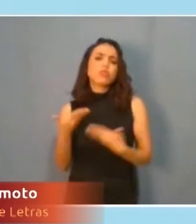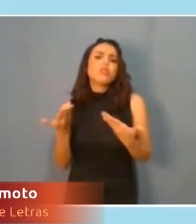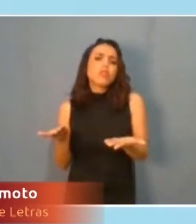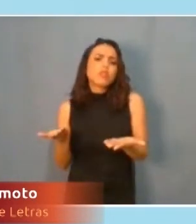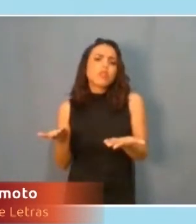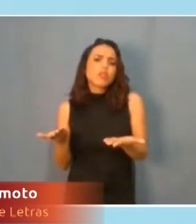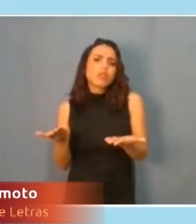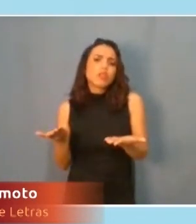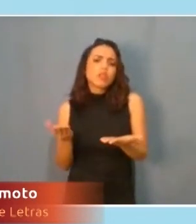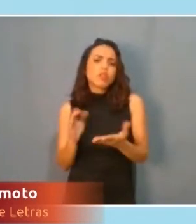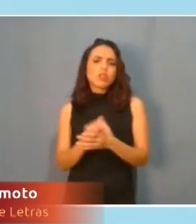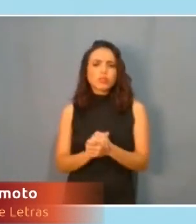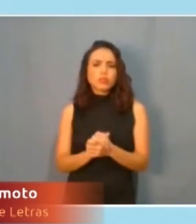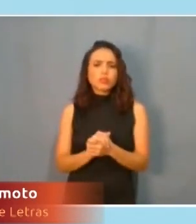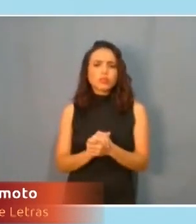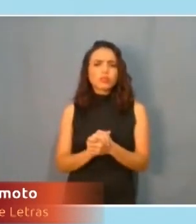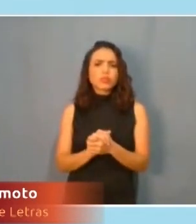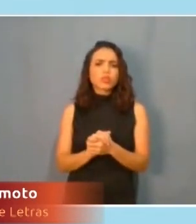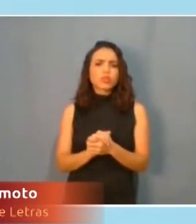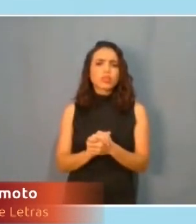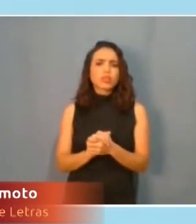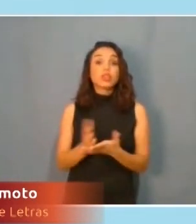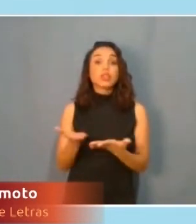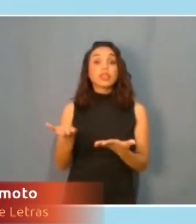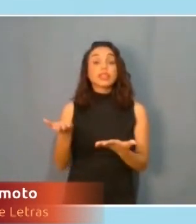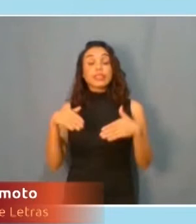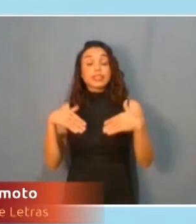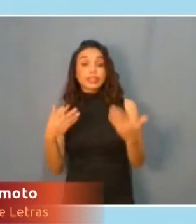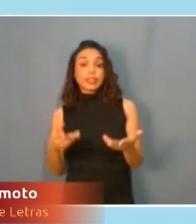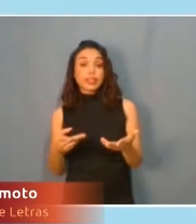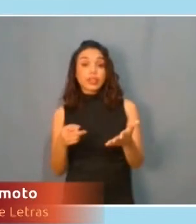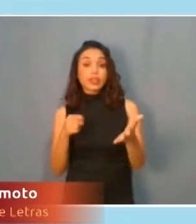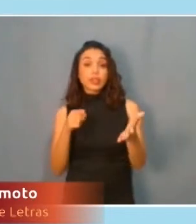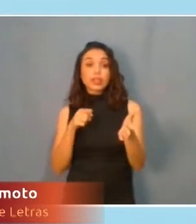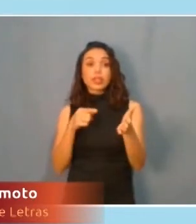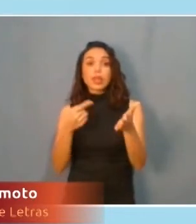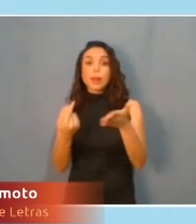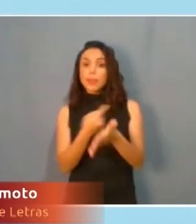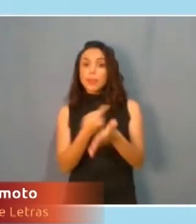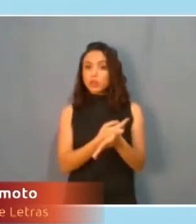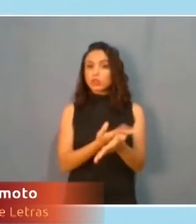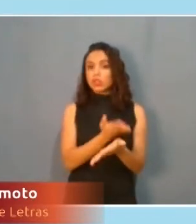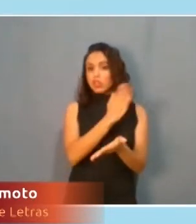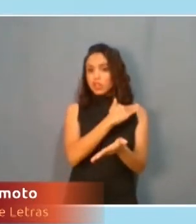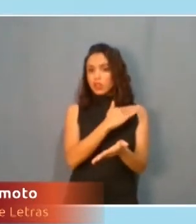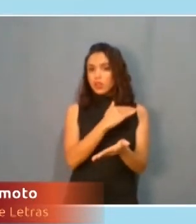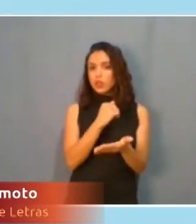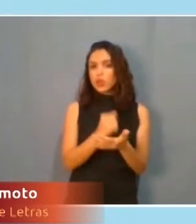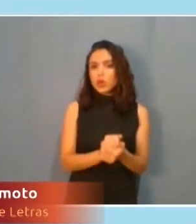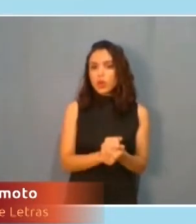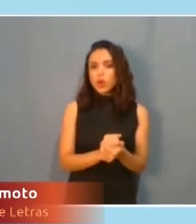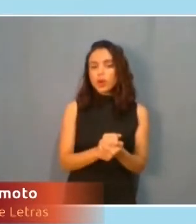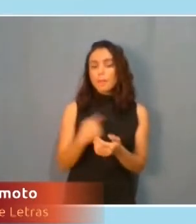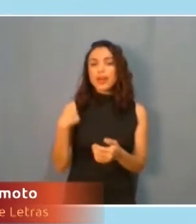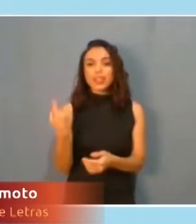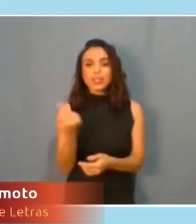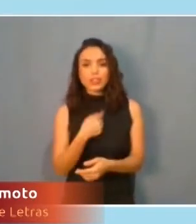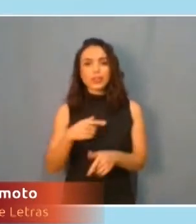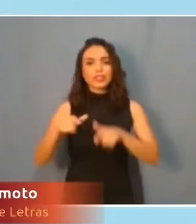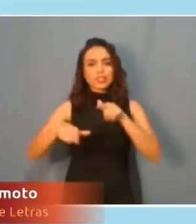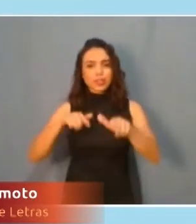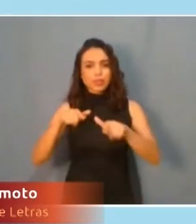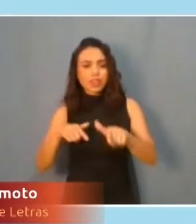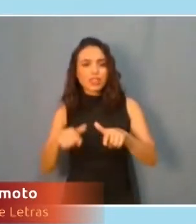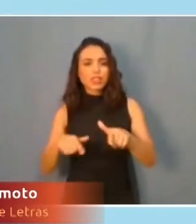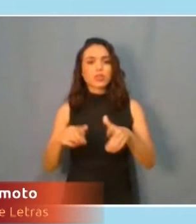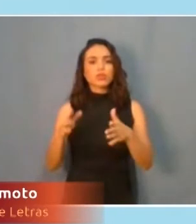Em relação à pergunta anterior, eu concordo totalmente com o Daniel, né? Para nós, que trabalhamos com segurança alimentar e nutricional,